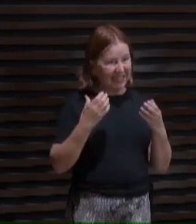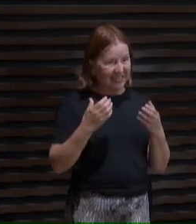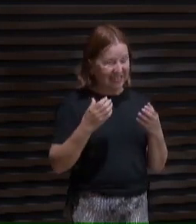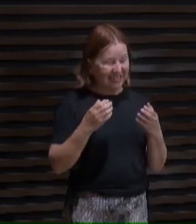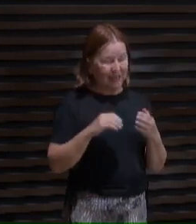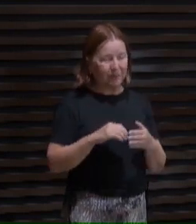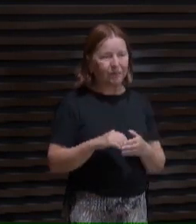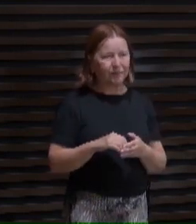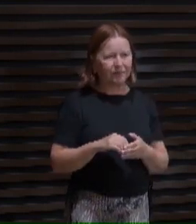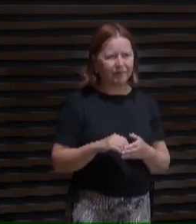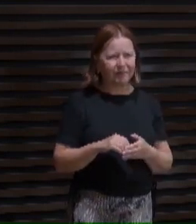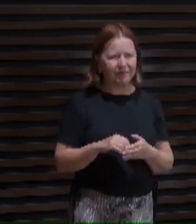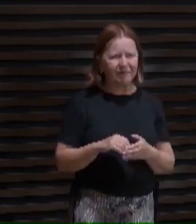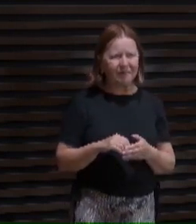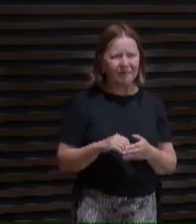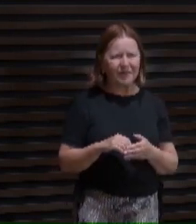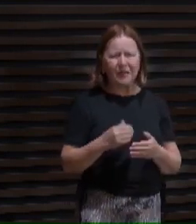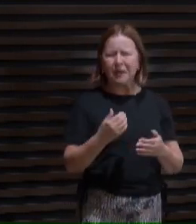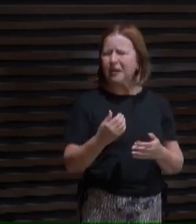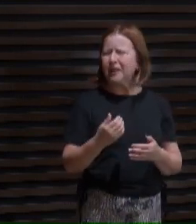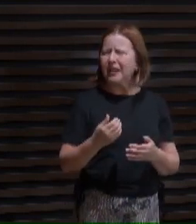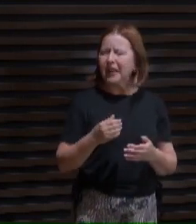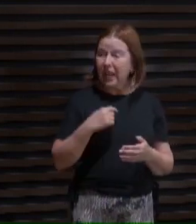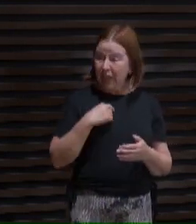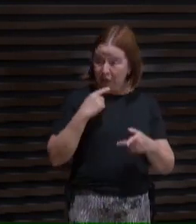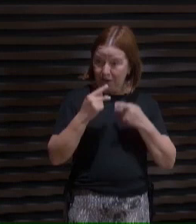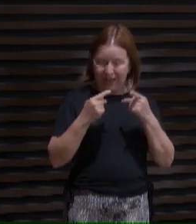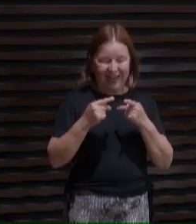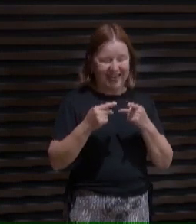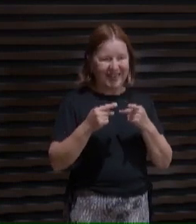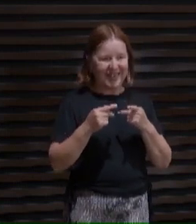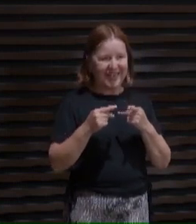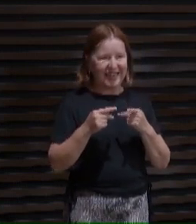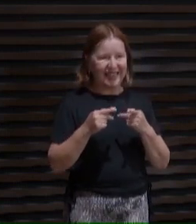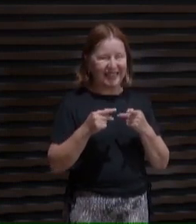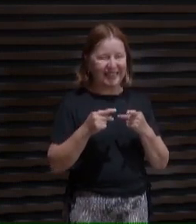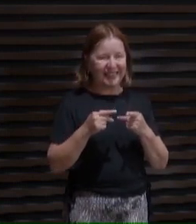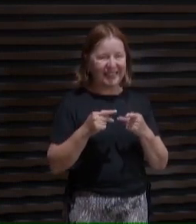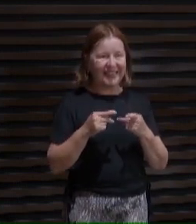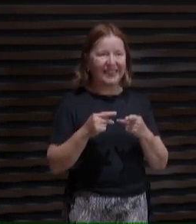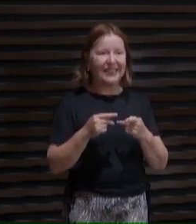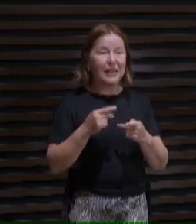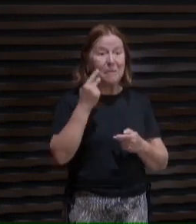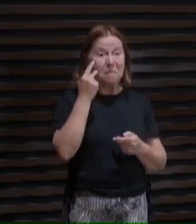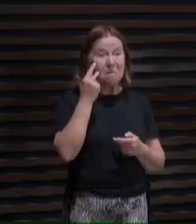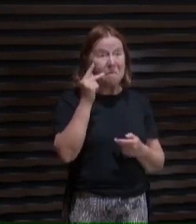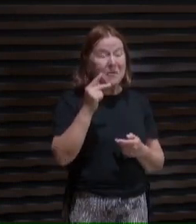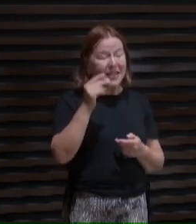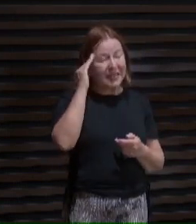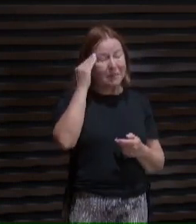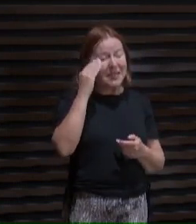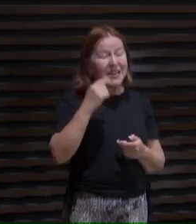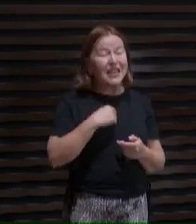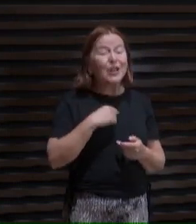alguma pista para ela saber quem eu era pelo que eu faço. E eu querendo dizer para